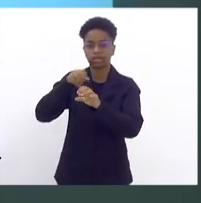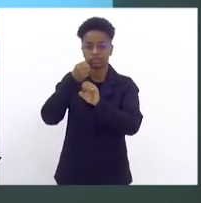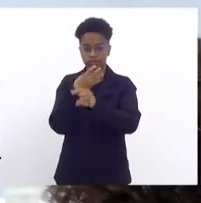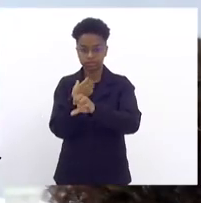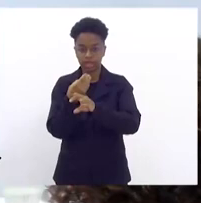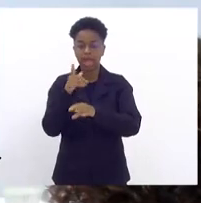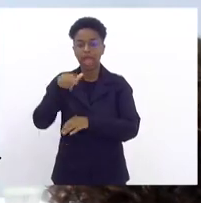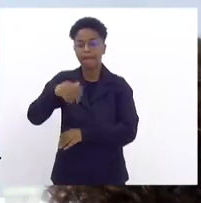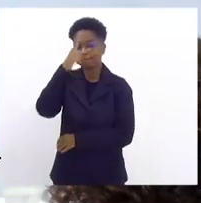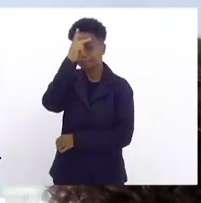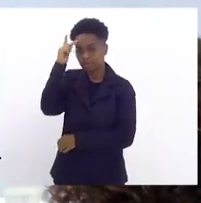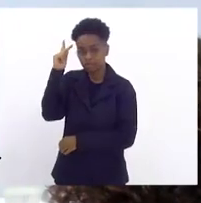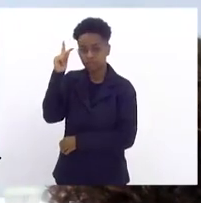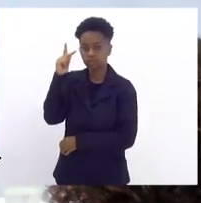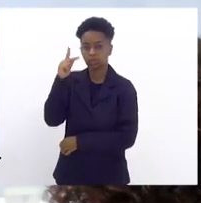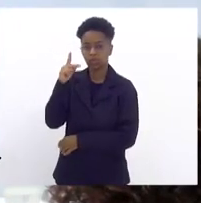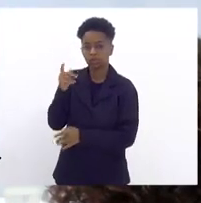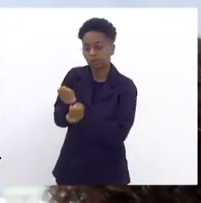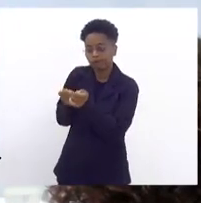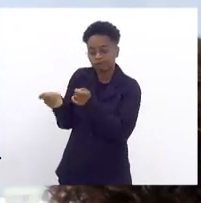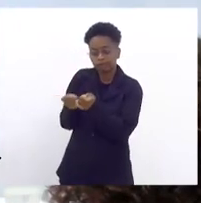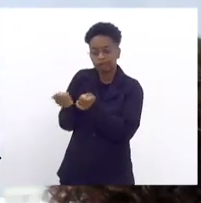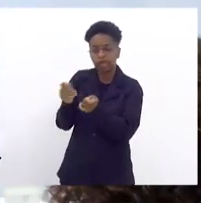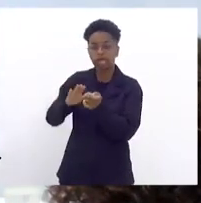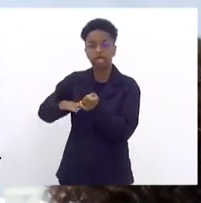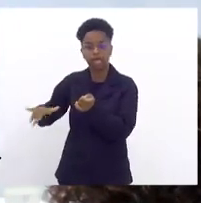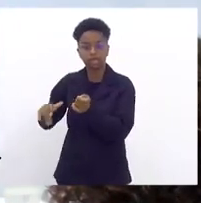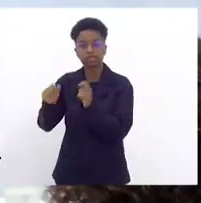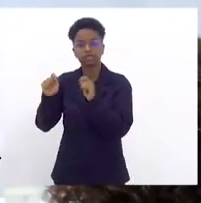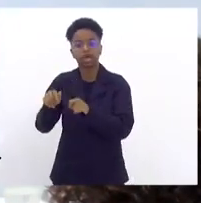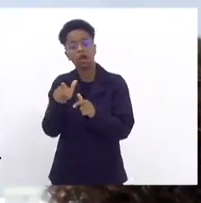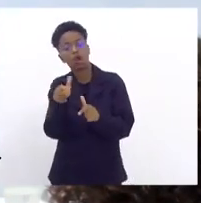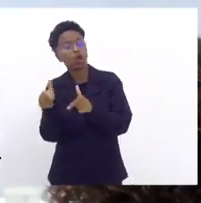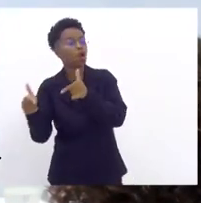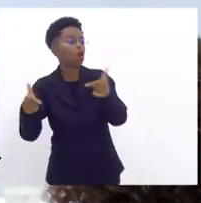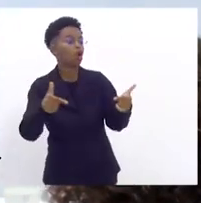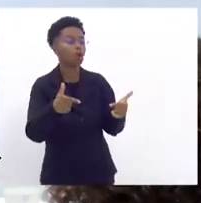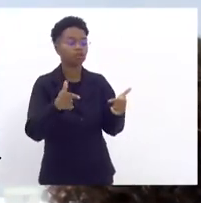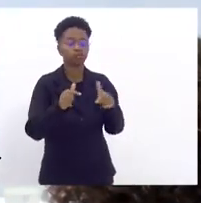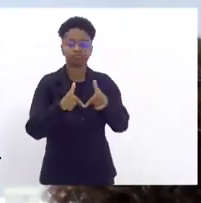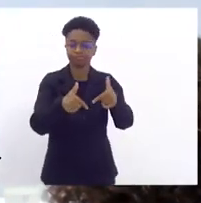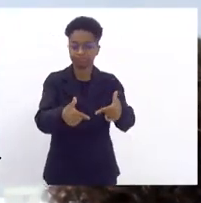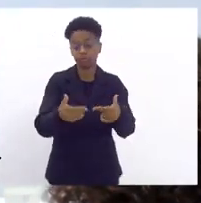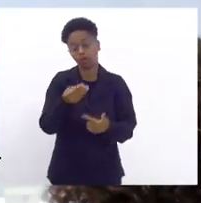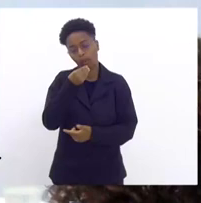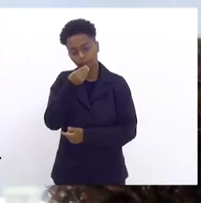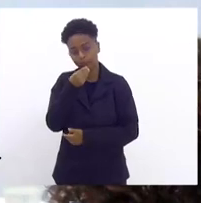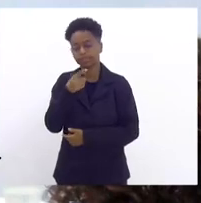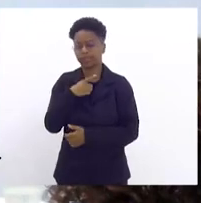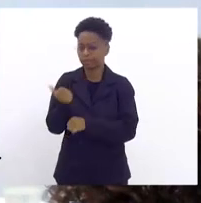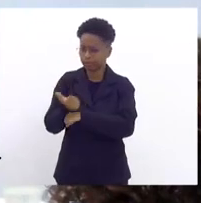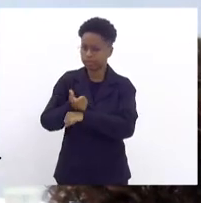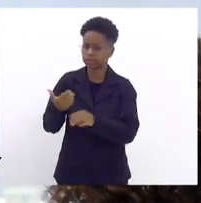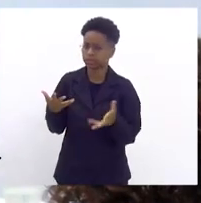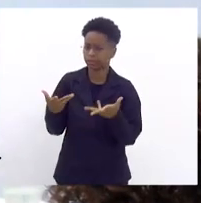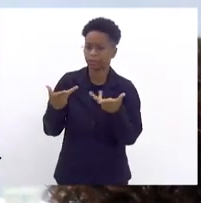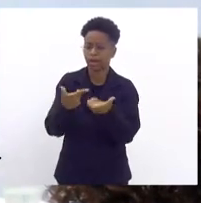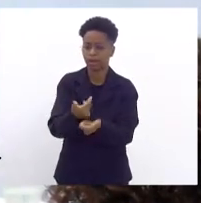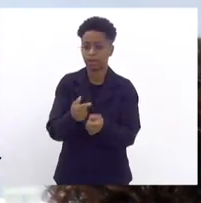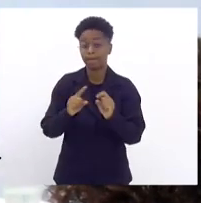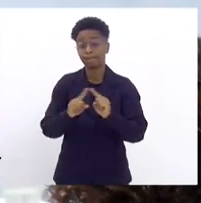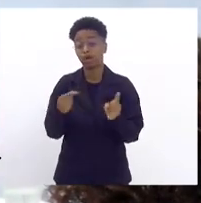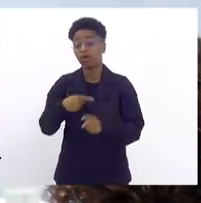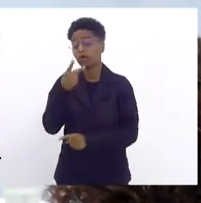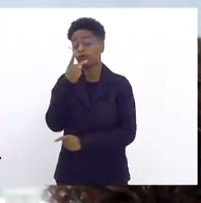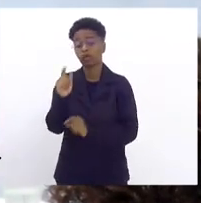é uma pessoa que vai conter aquela criança para que os demais eles possam ali é claro que existe um profissionais excelente mas